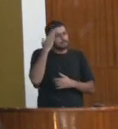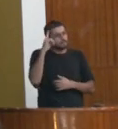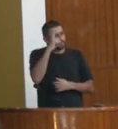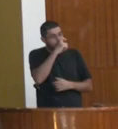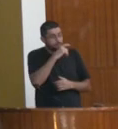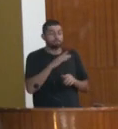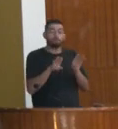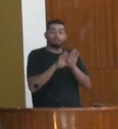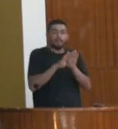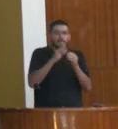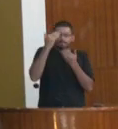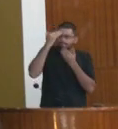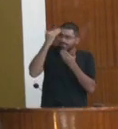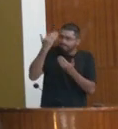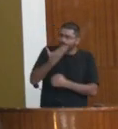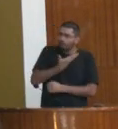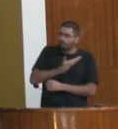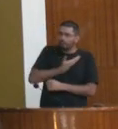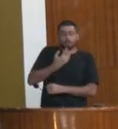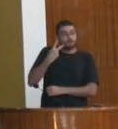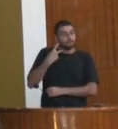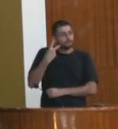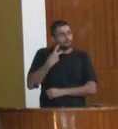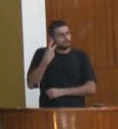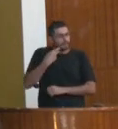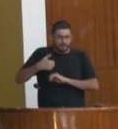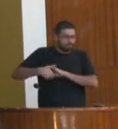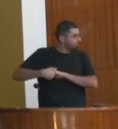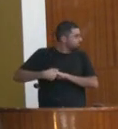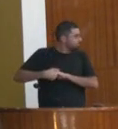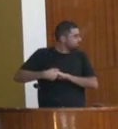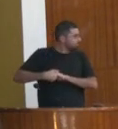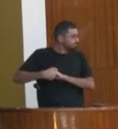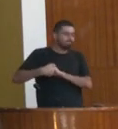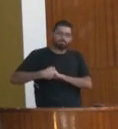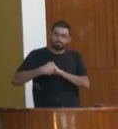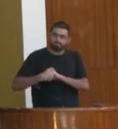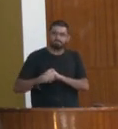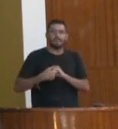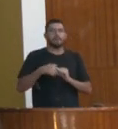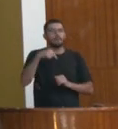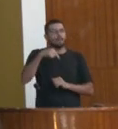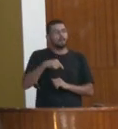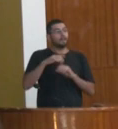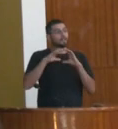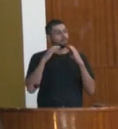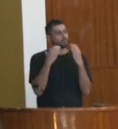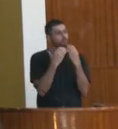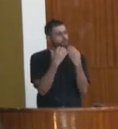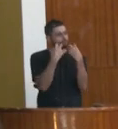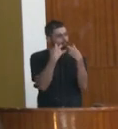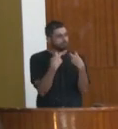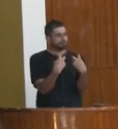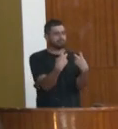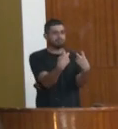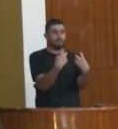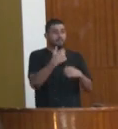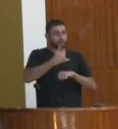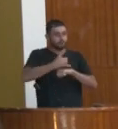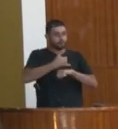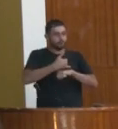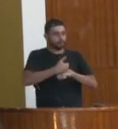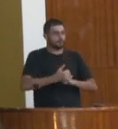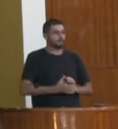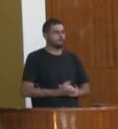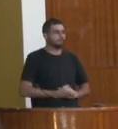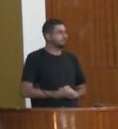amigo, vereador Lela, que faz um trabalho também de excelência aqui na Câmara Municipal de Volta Redonda.